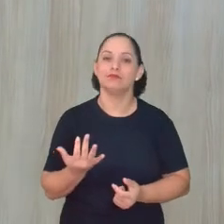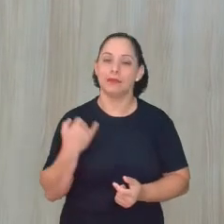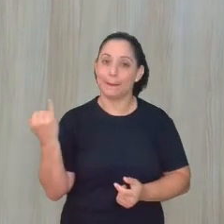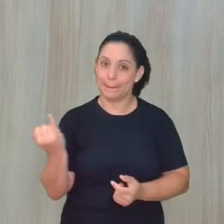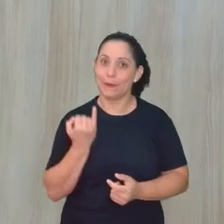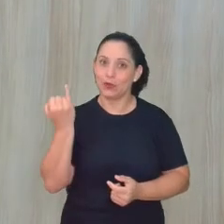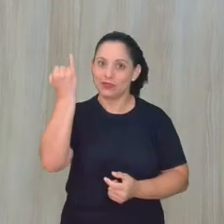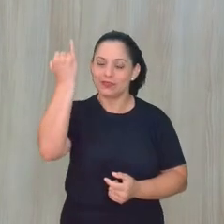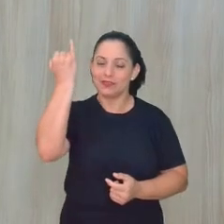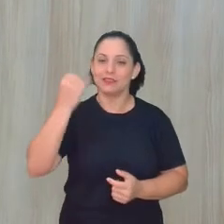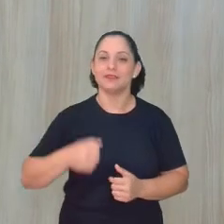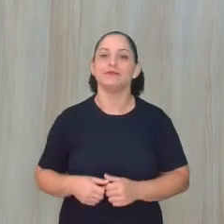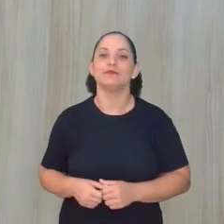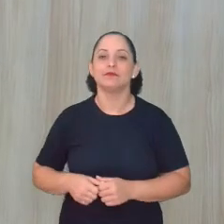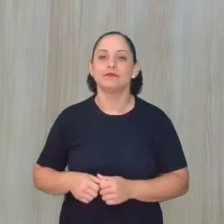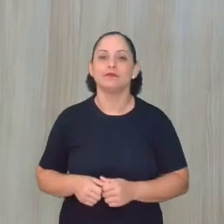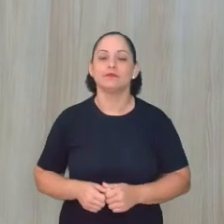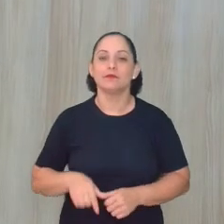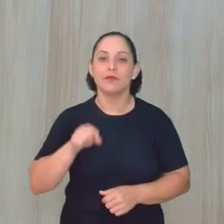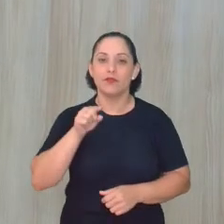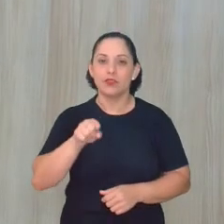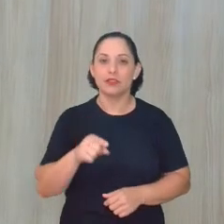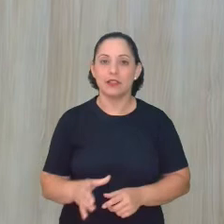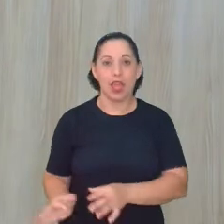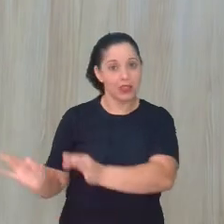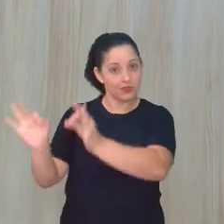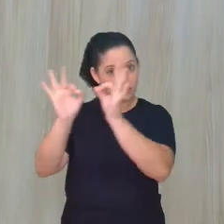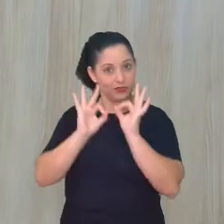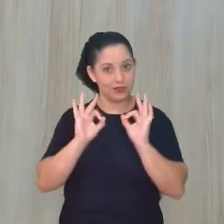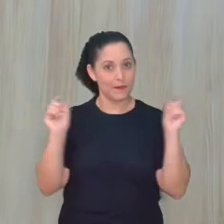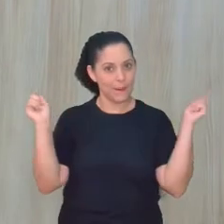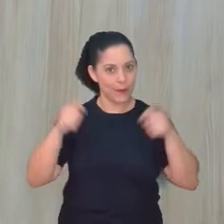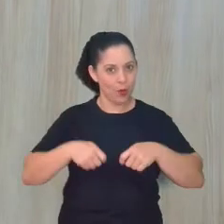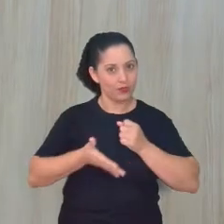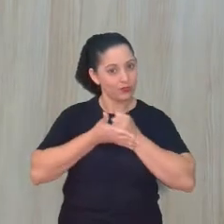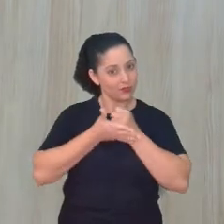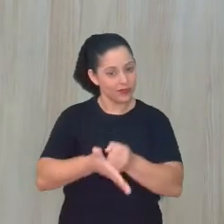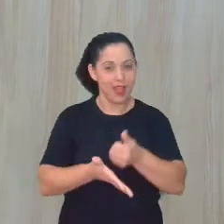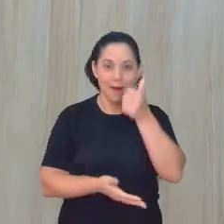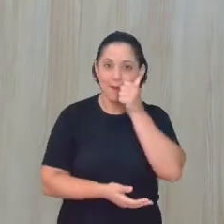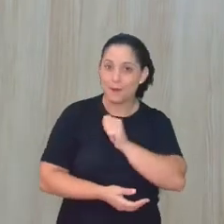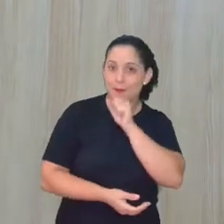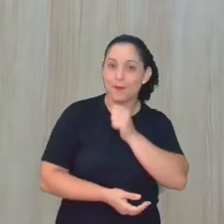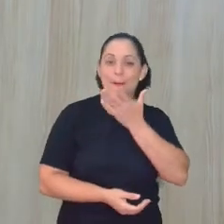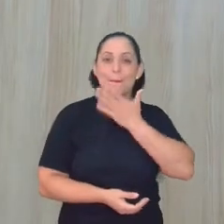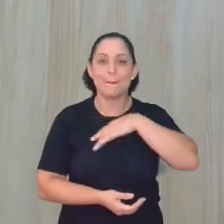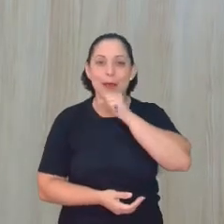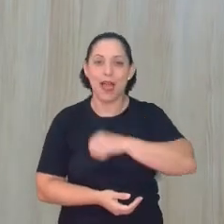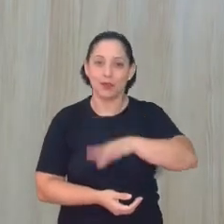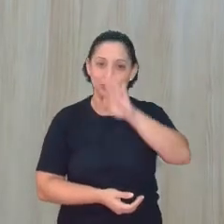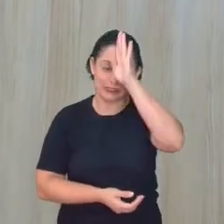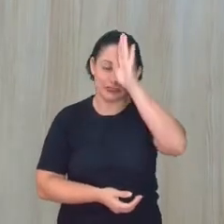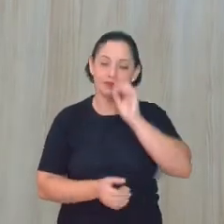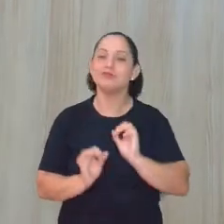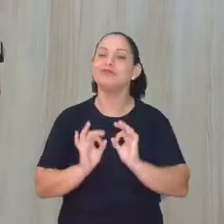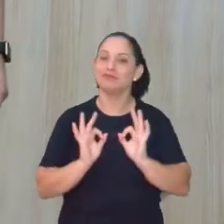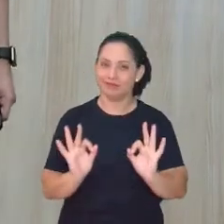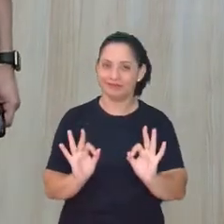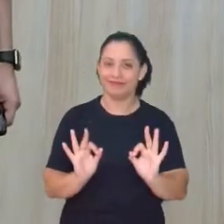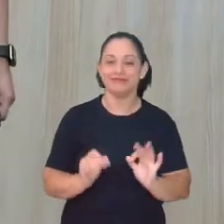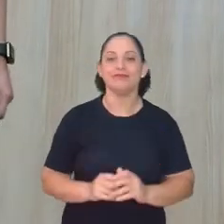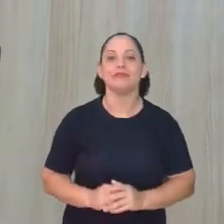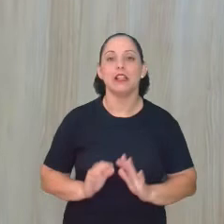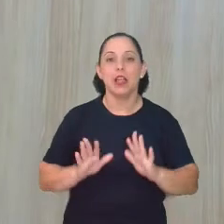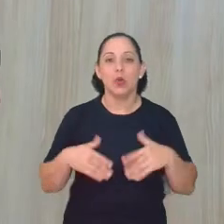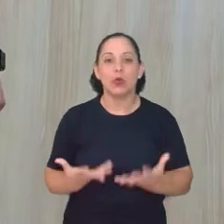Então, você que está assistindo essa aula agora pode ajudar aí o seu pai, o seu tio, certo? No momento